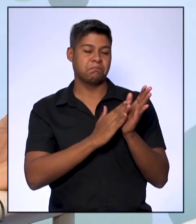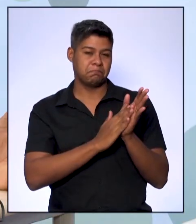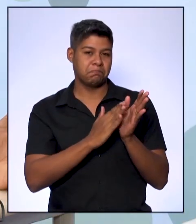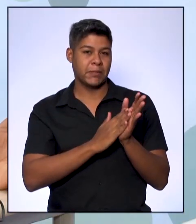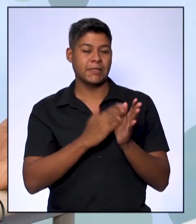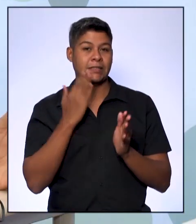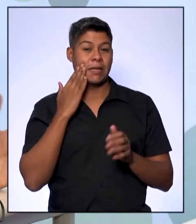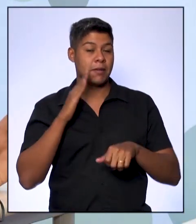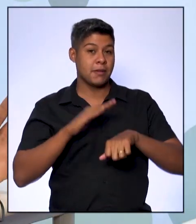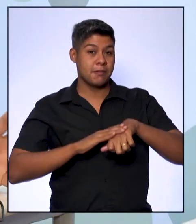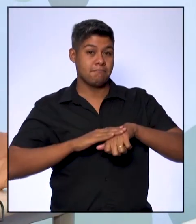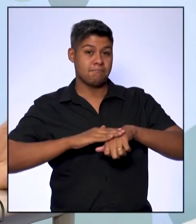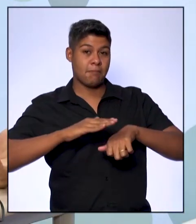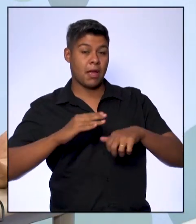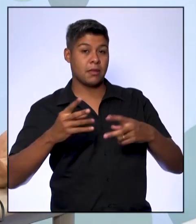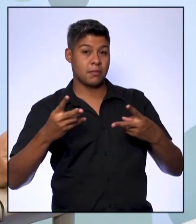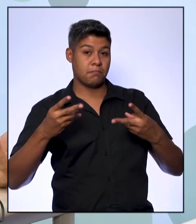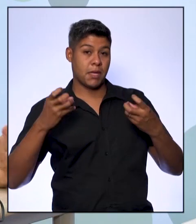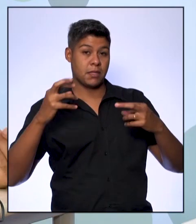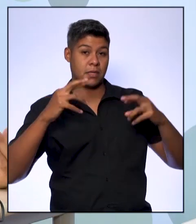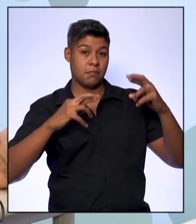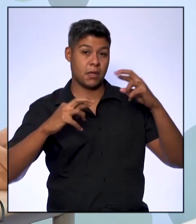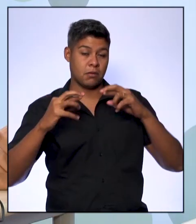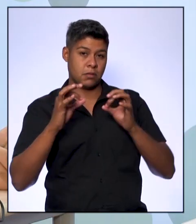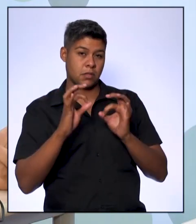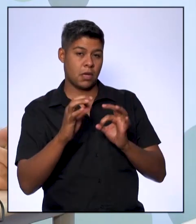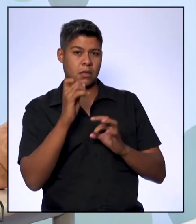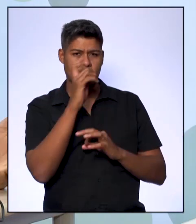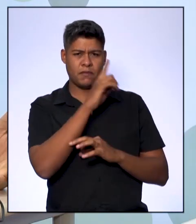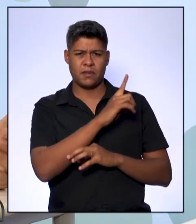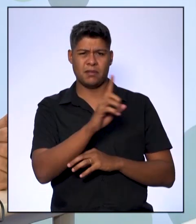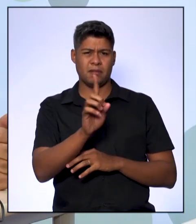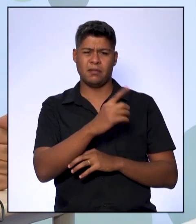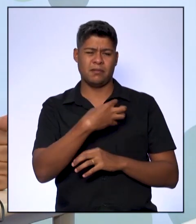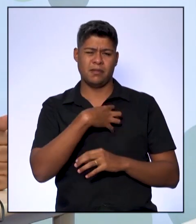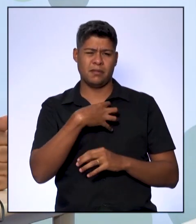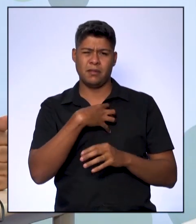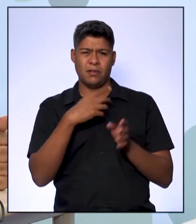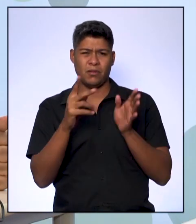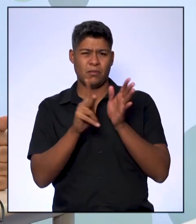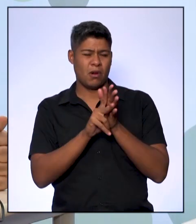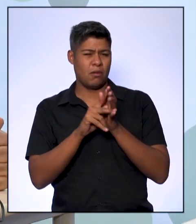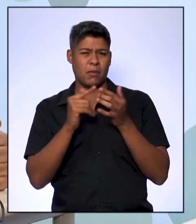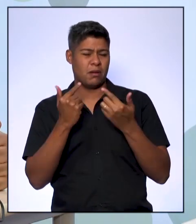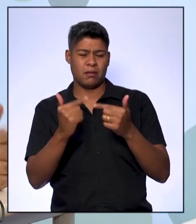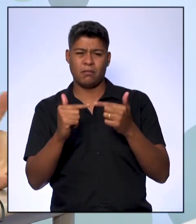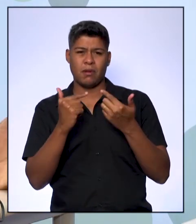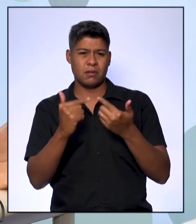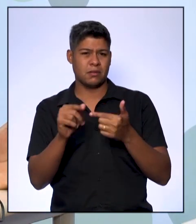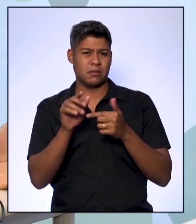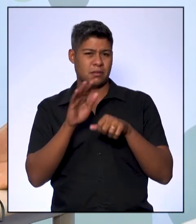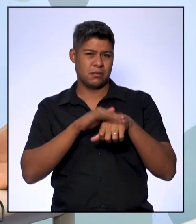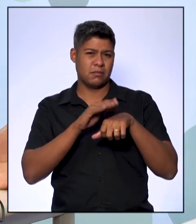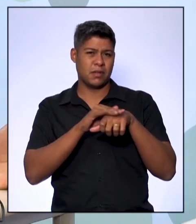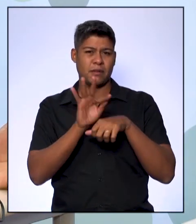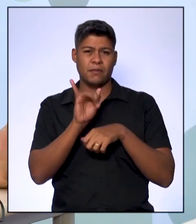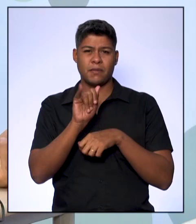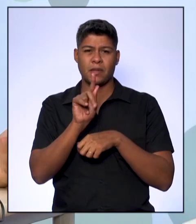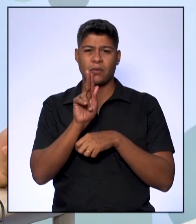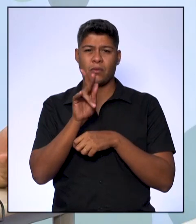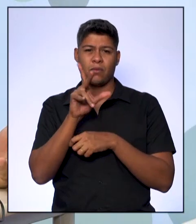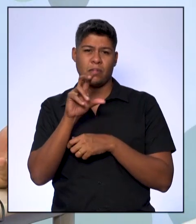ela maioria que a gente percebeu acertou então não é difícil o significado dessa figura de linguagem certo então